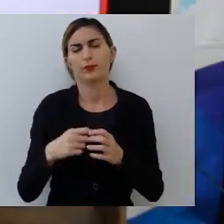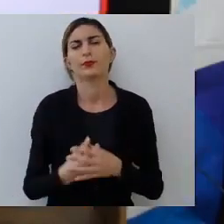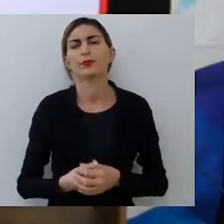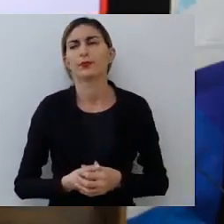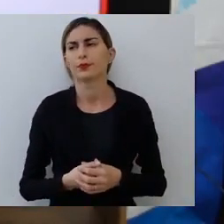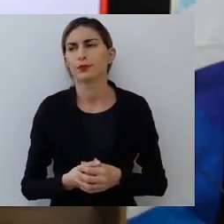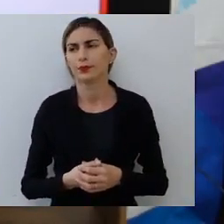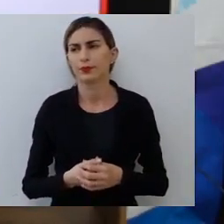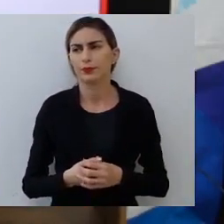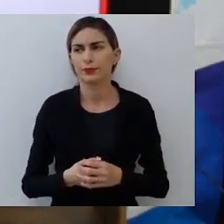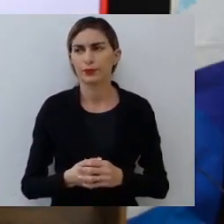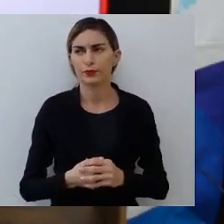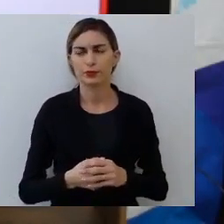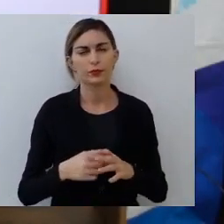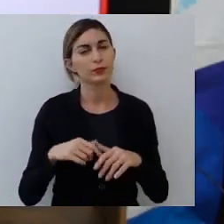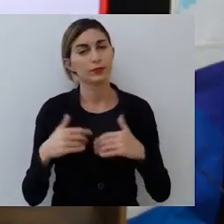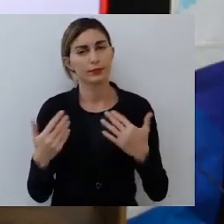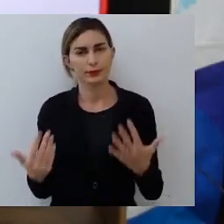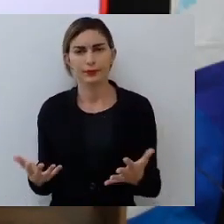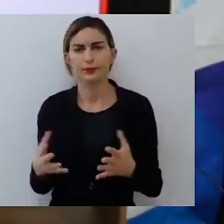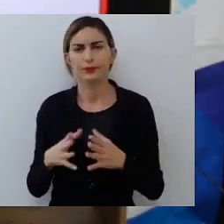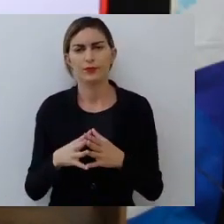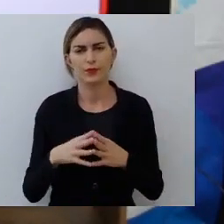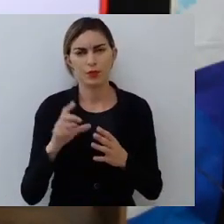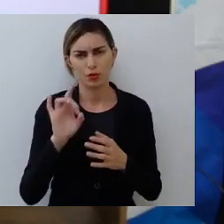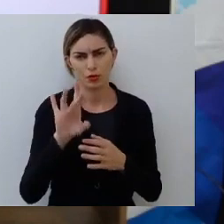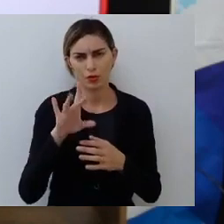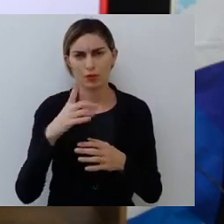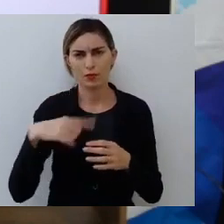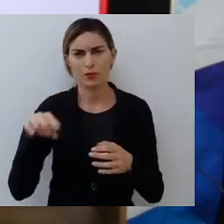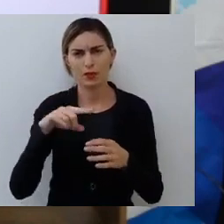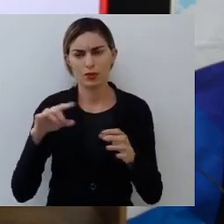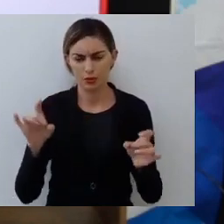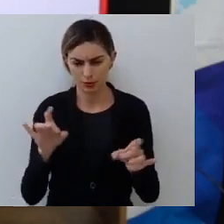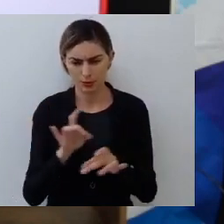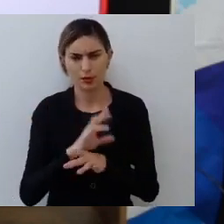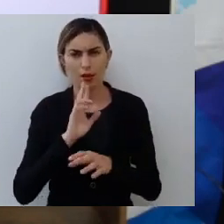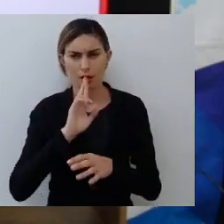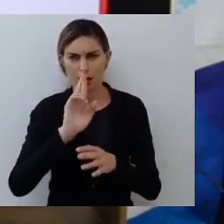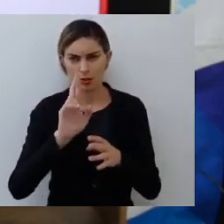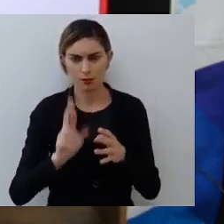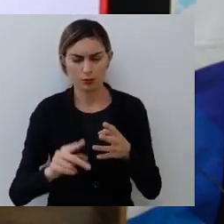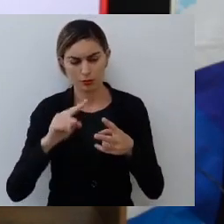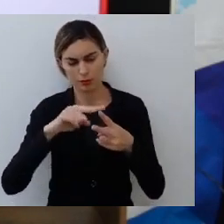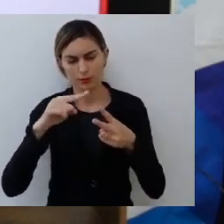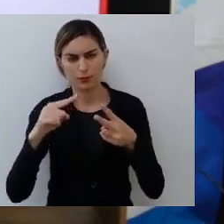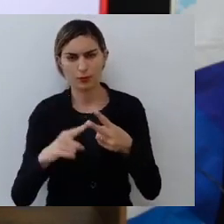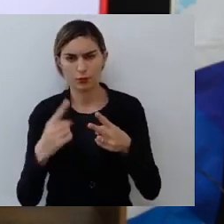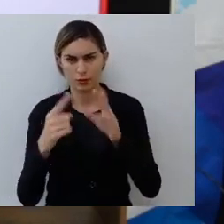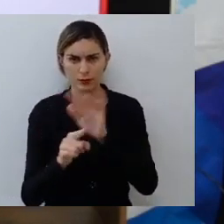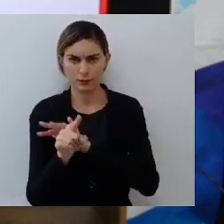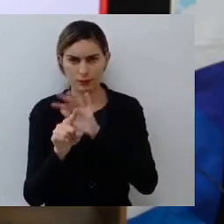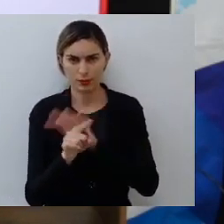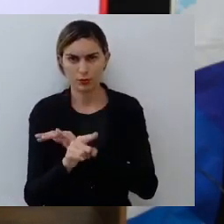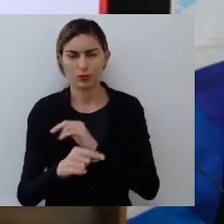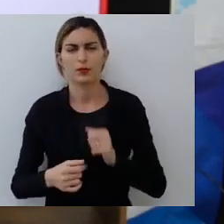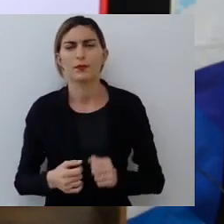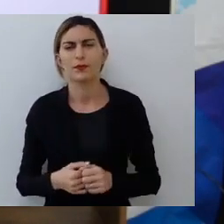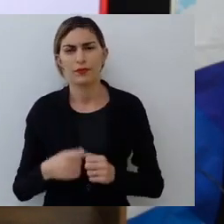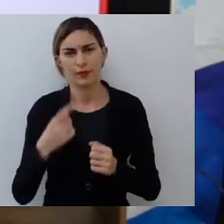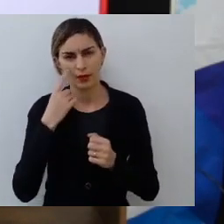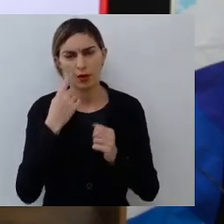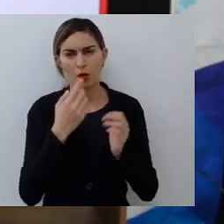favor. Então, só para a gente encerrar e responder duas questõezinhas,